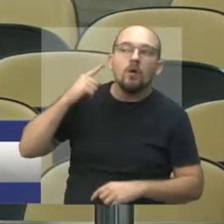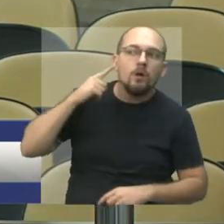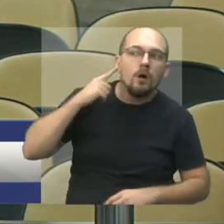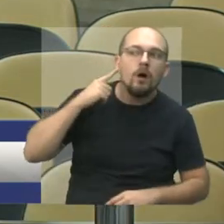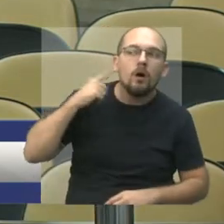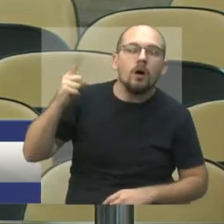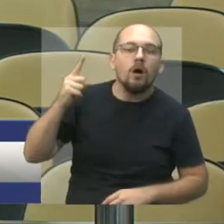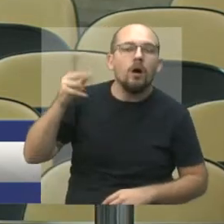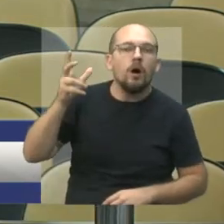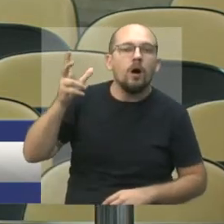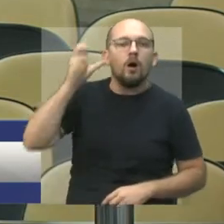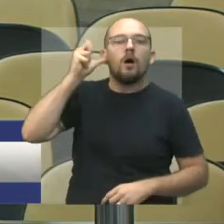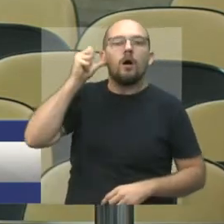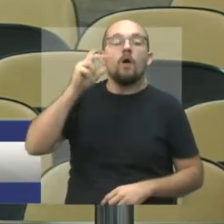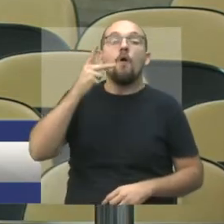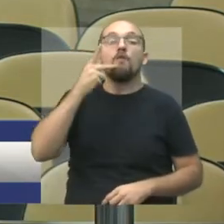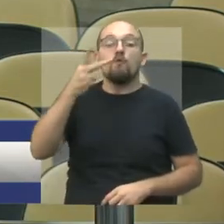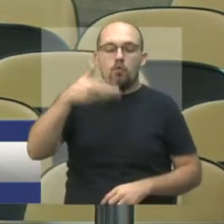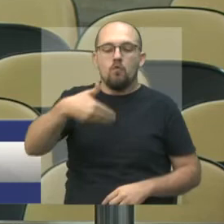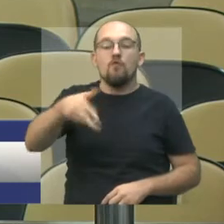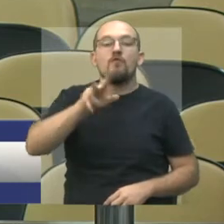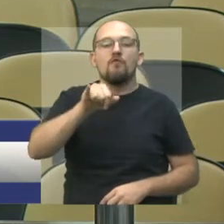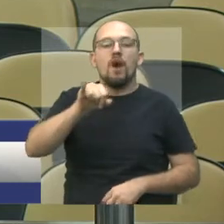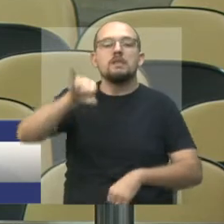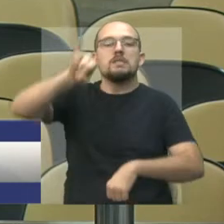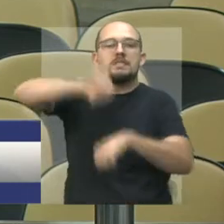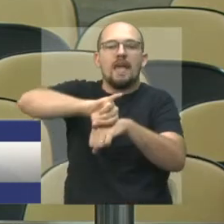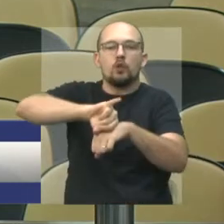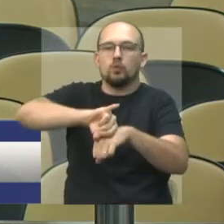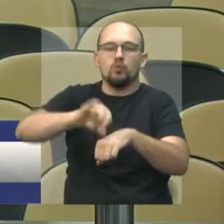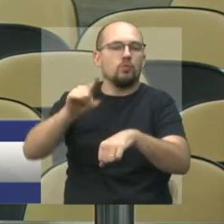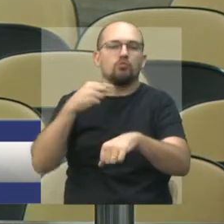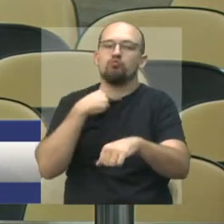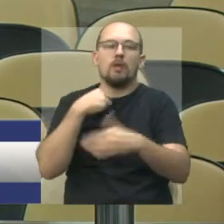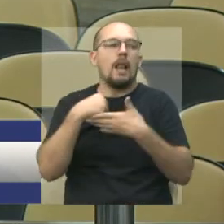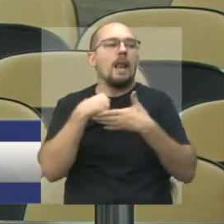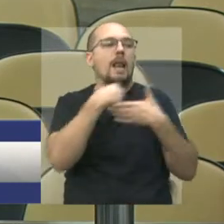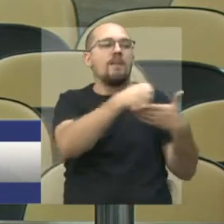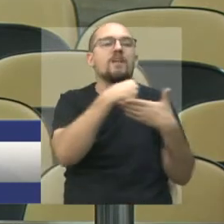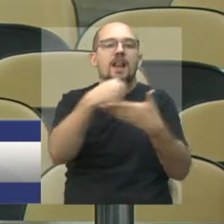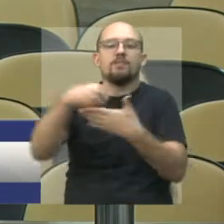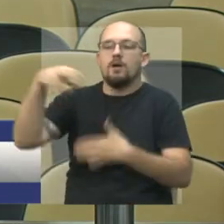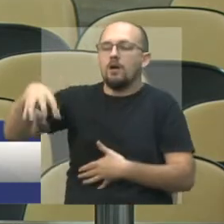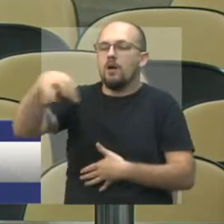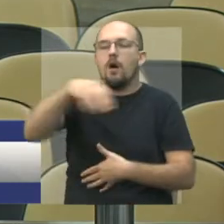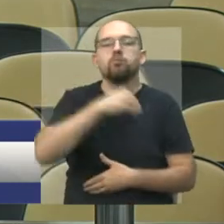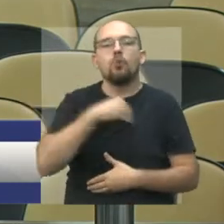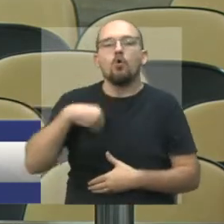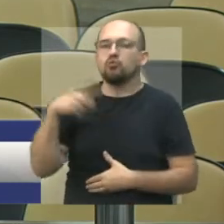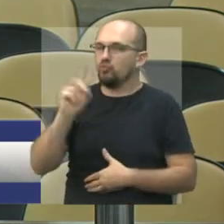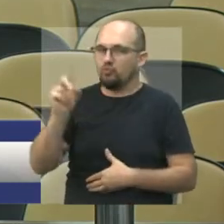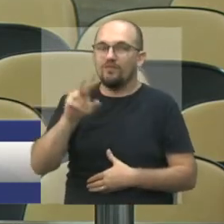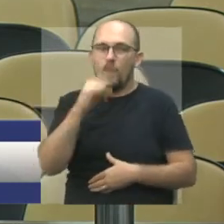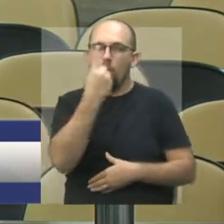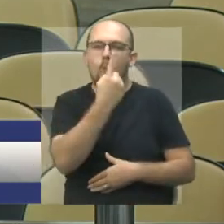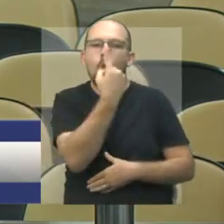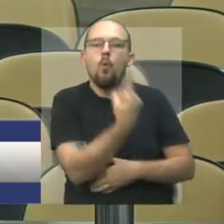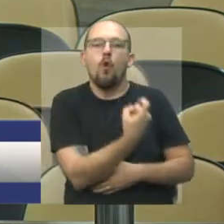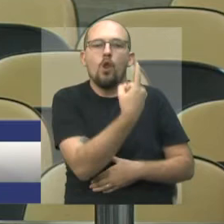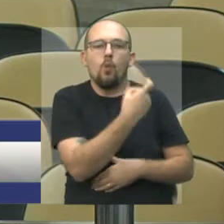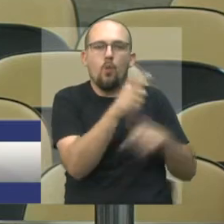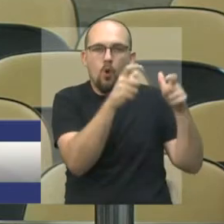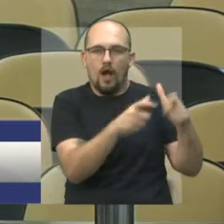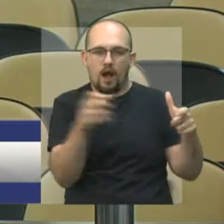que agora vão centralizar o remédio, não vão mais poder levar no postos. Parece que vão centralizar. Aí, lá no